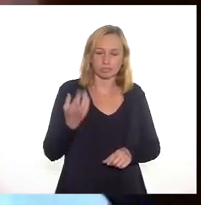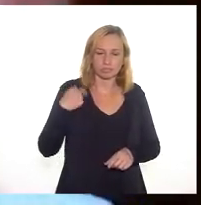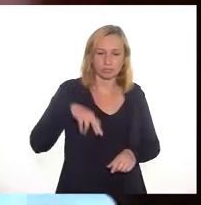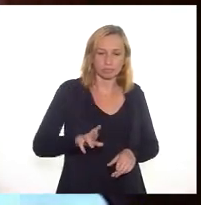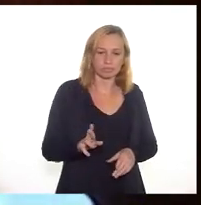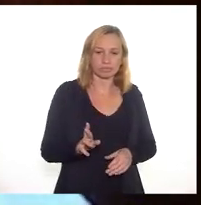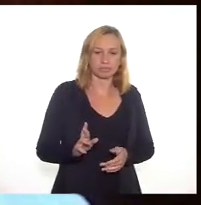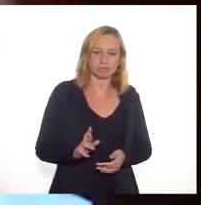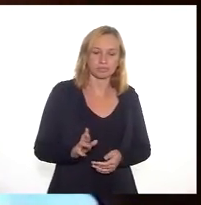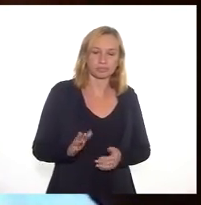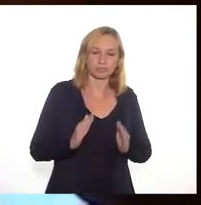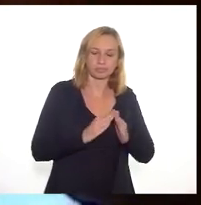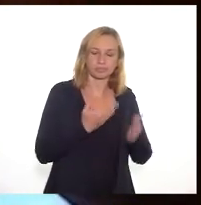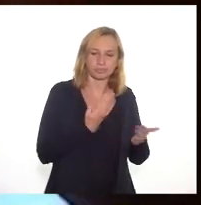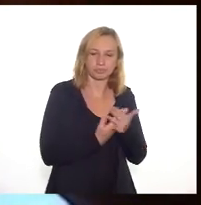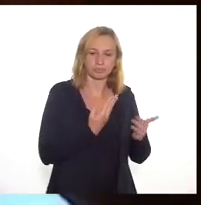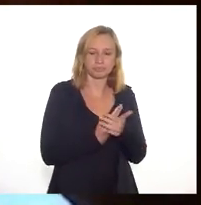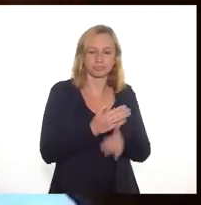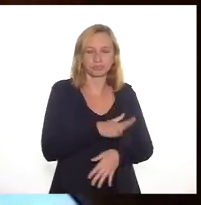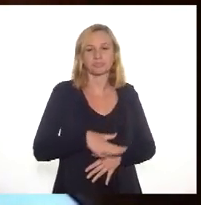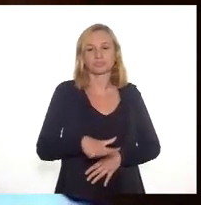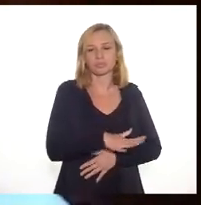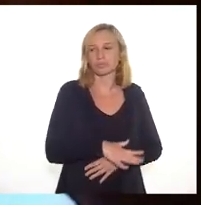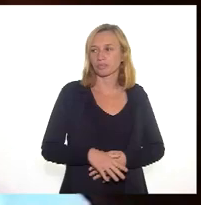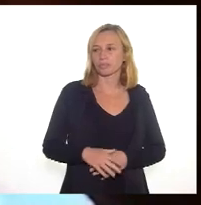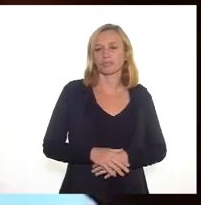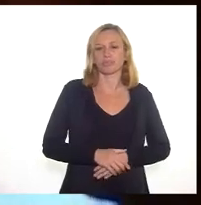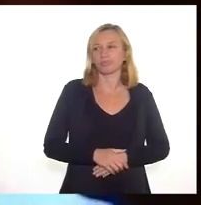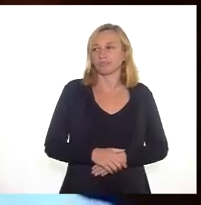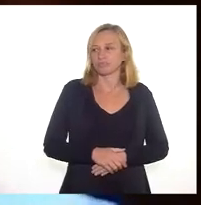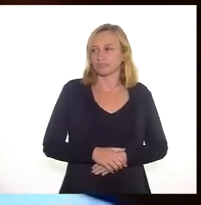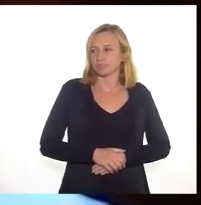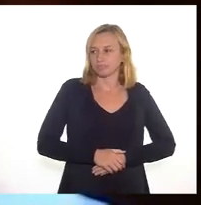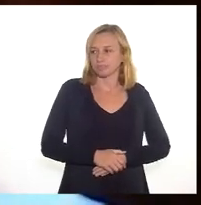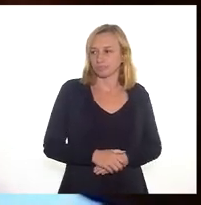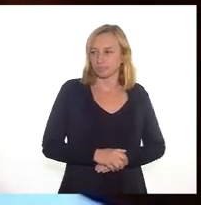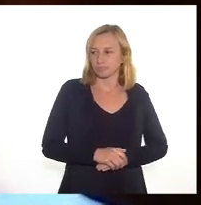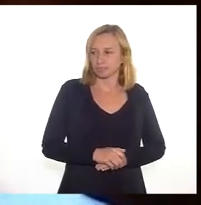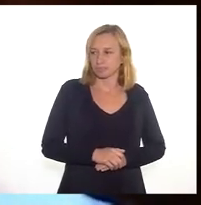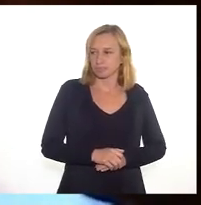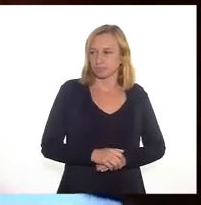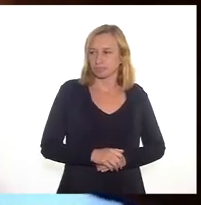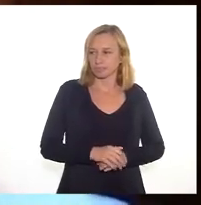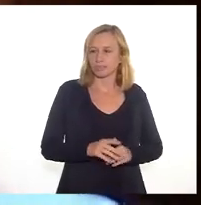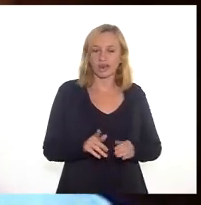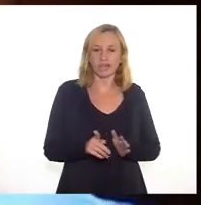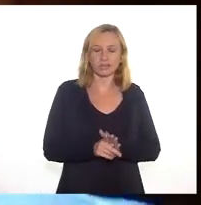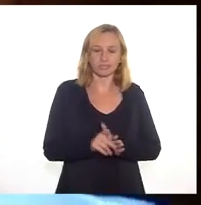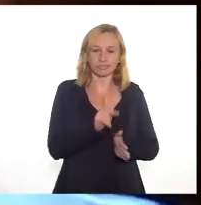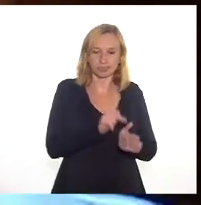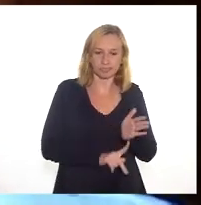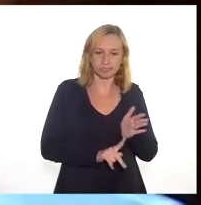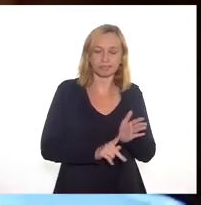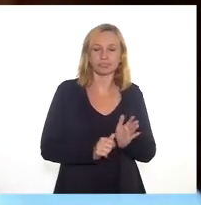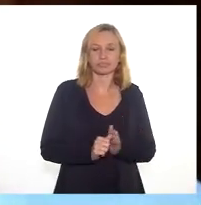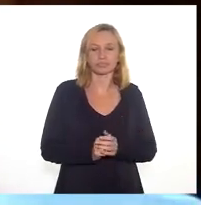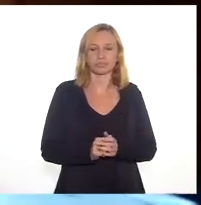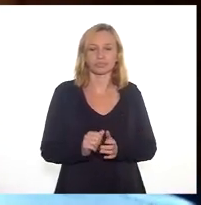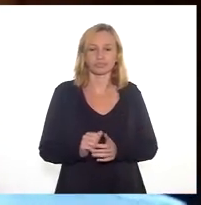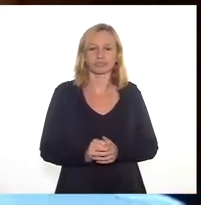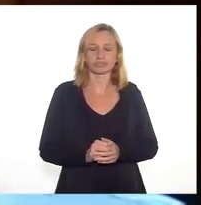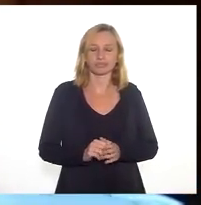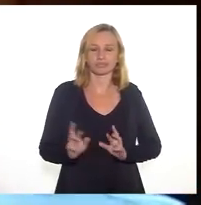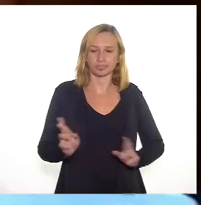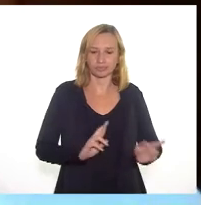no ambiente escolar. Portanto, esse projeto se associa a outras iniciativas que a Assembleia vem adotando. Eu queria, portanto,